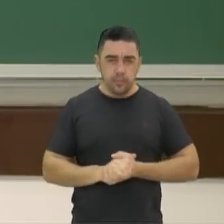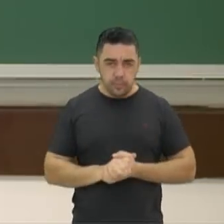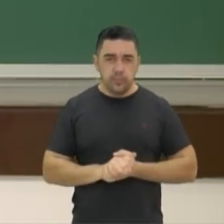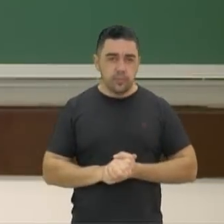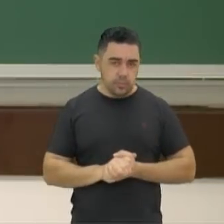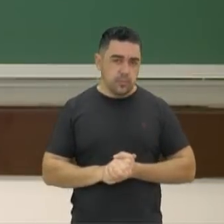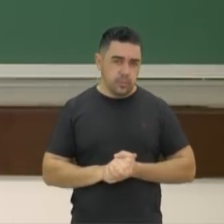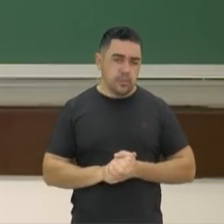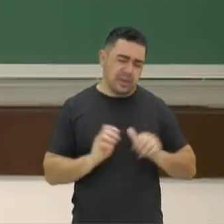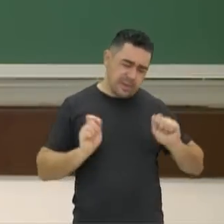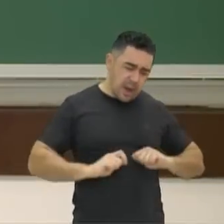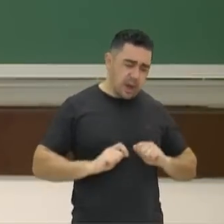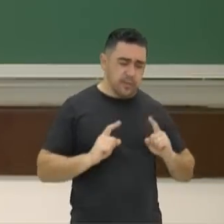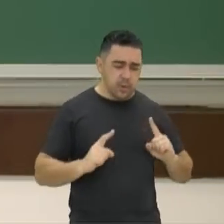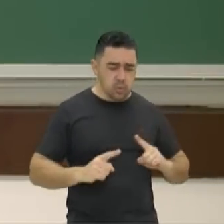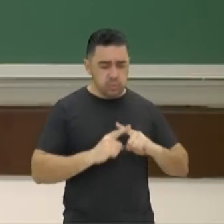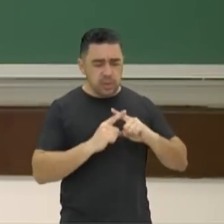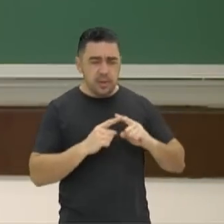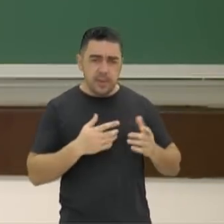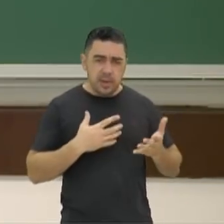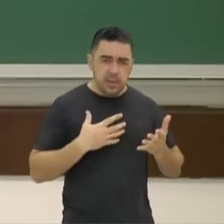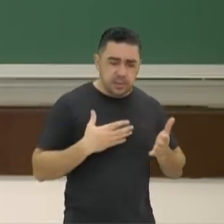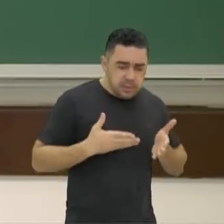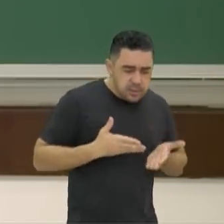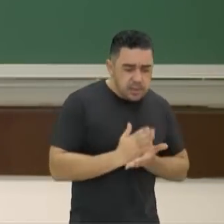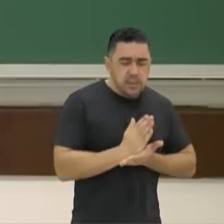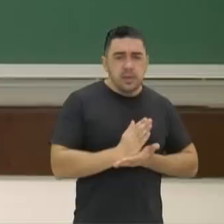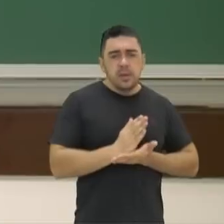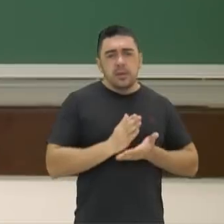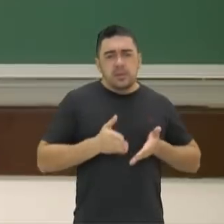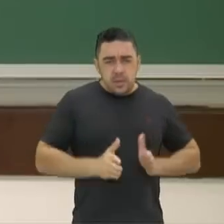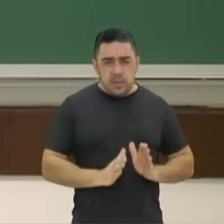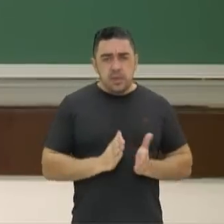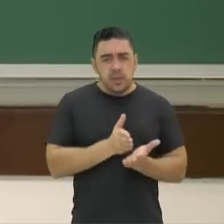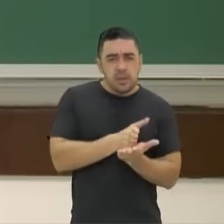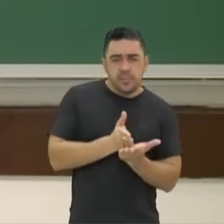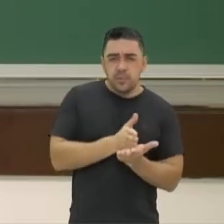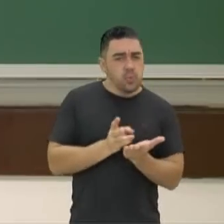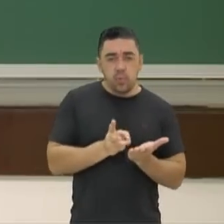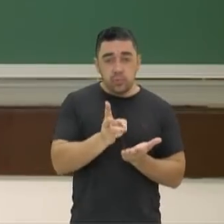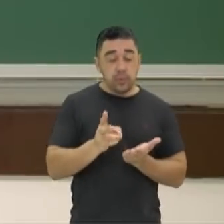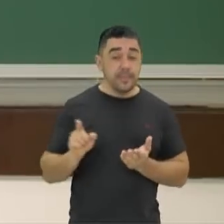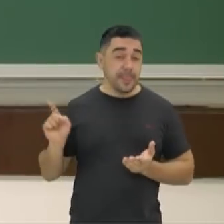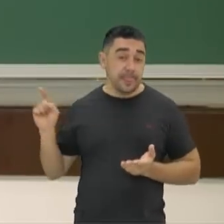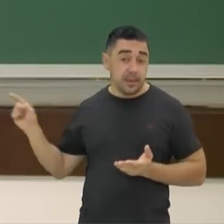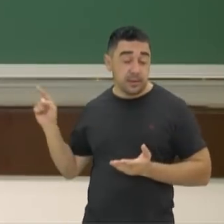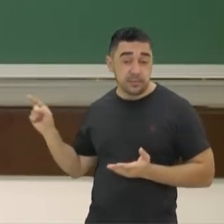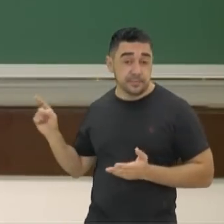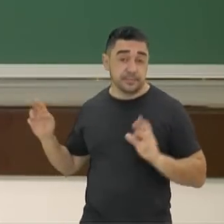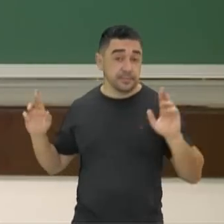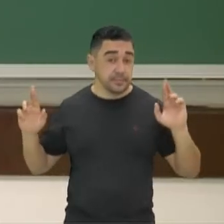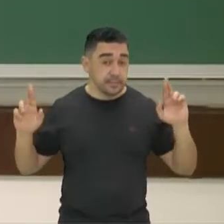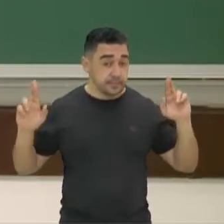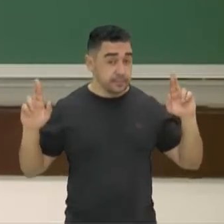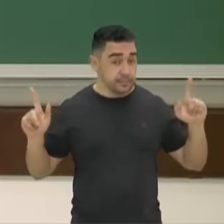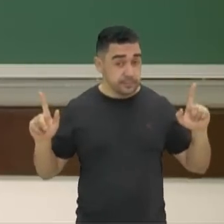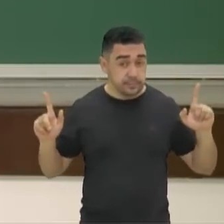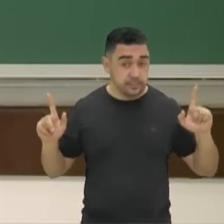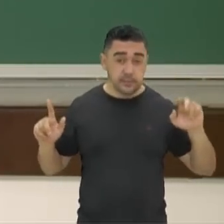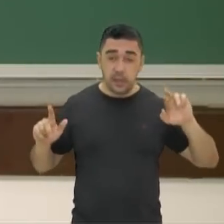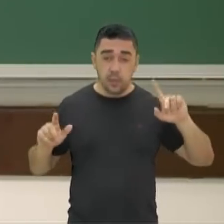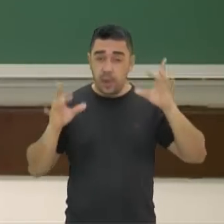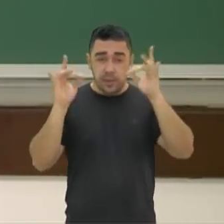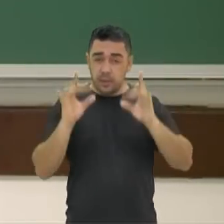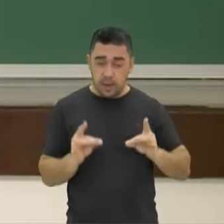Até acasalavam, mas se nascesse um indivíduo híbrido, ele não conseguia continuar. Nesse caso aqui, é um caso diferente, tá? A gente não vai